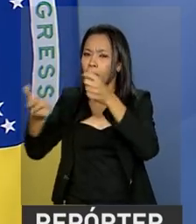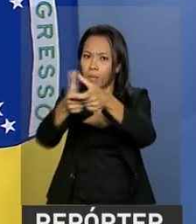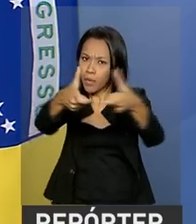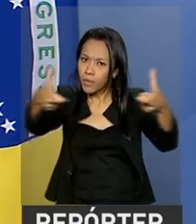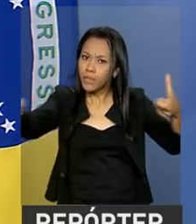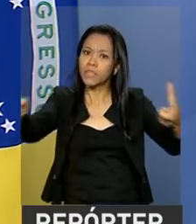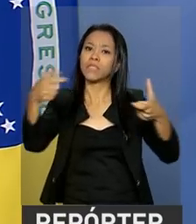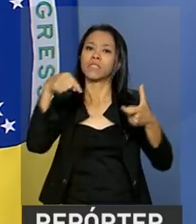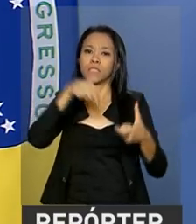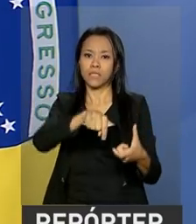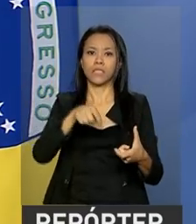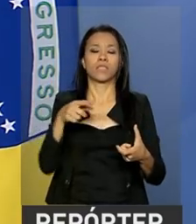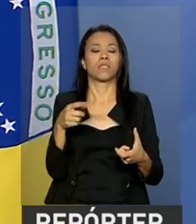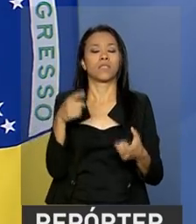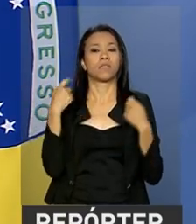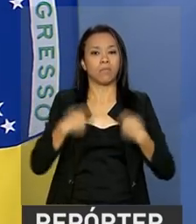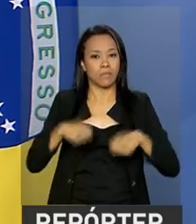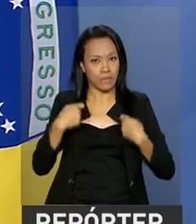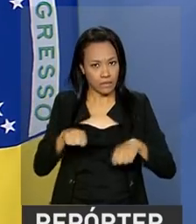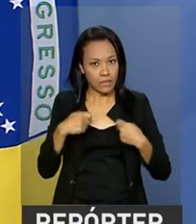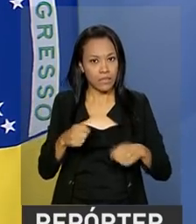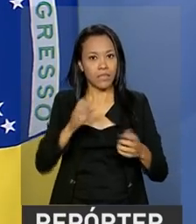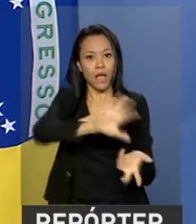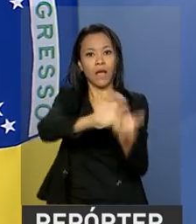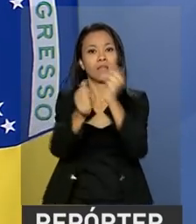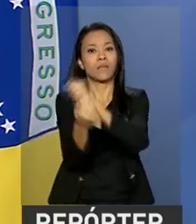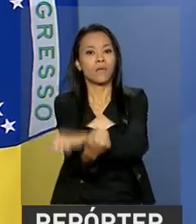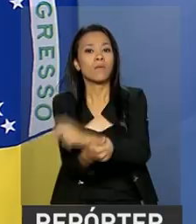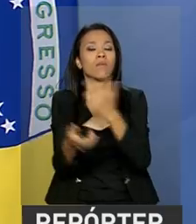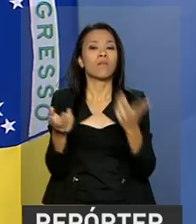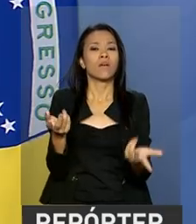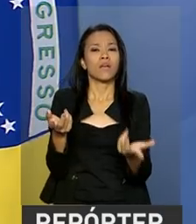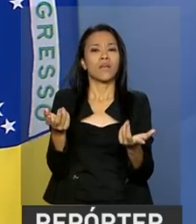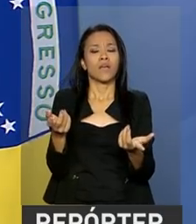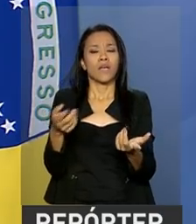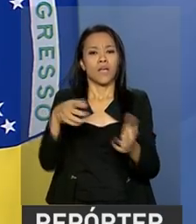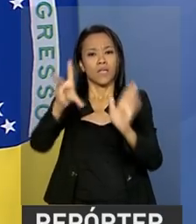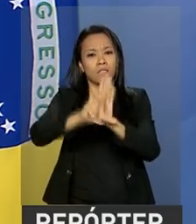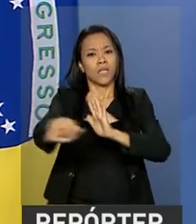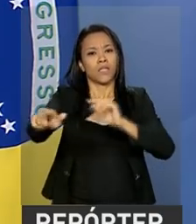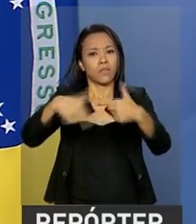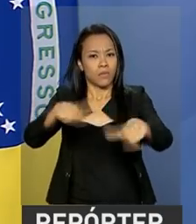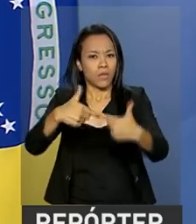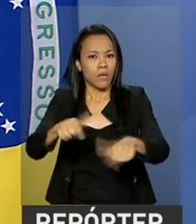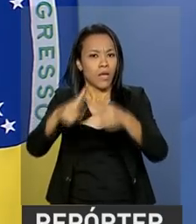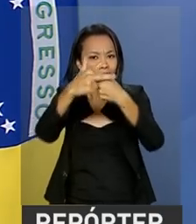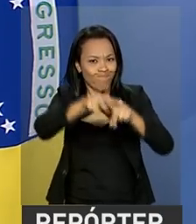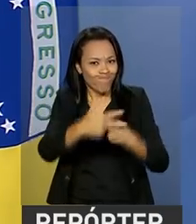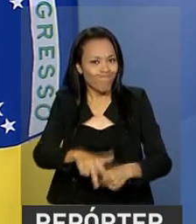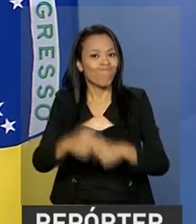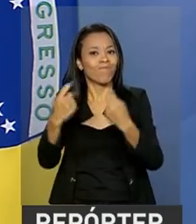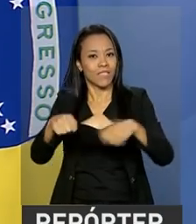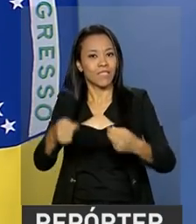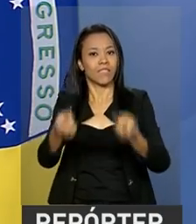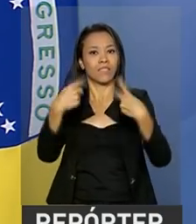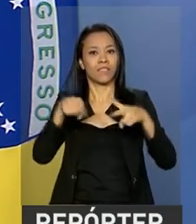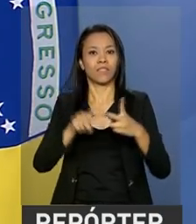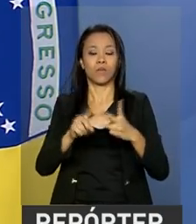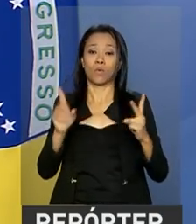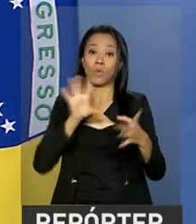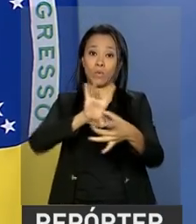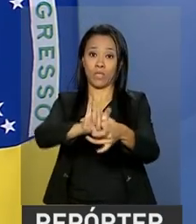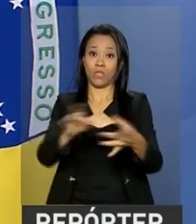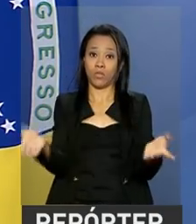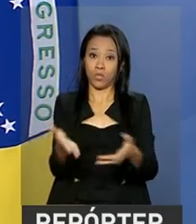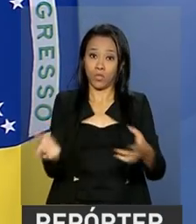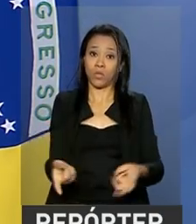em torno da necessidade de adequar as relações trabalhistas as realidades do presente e de preparar o